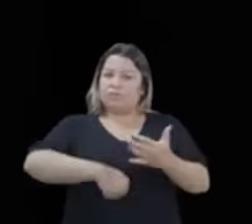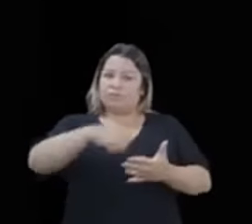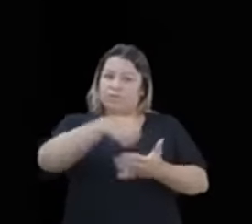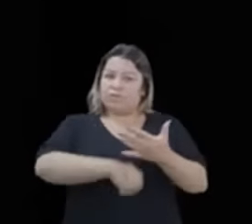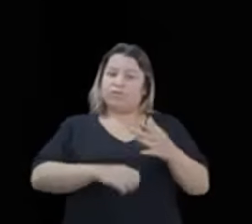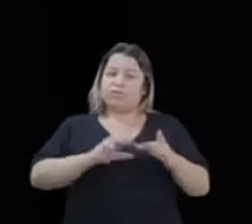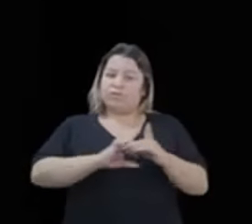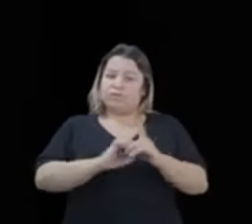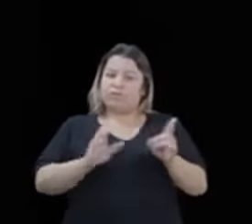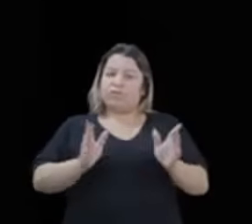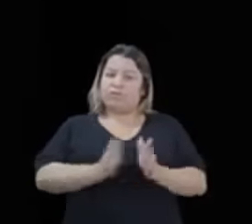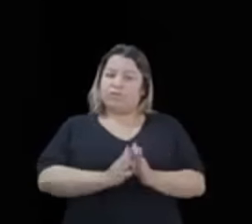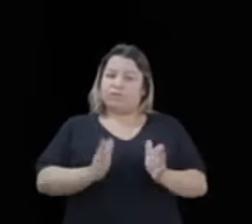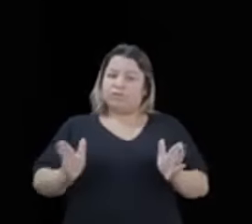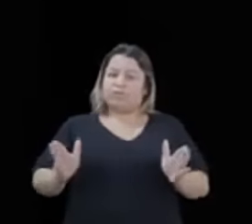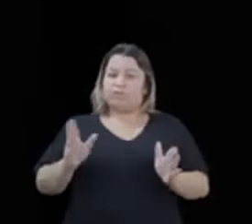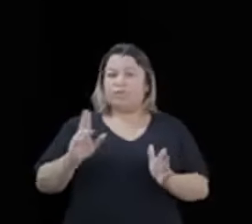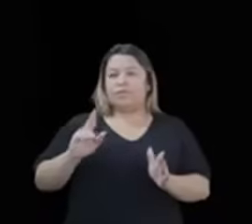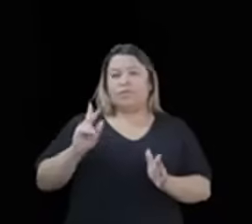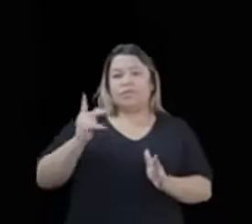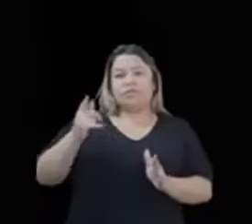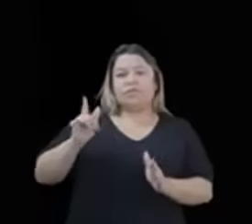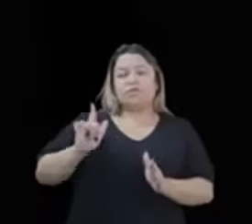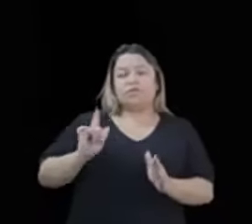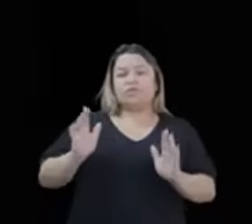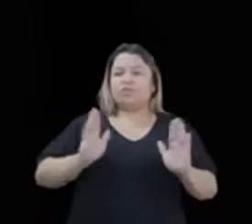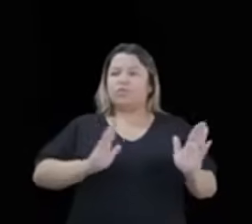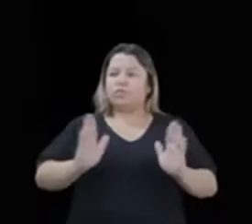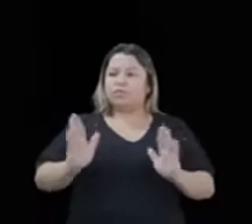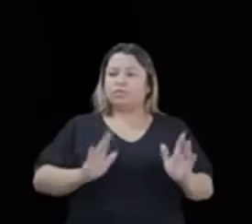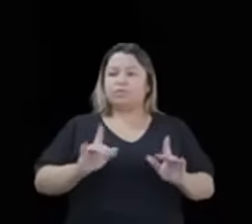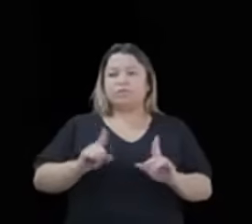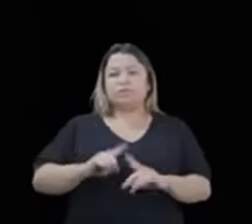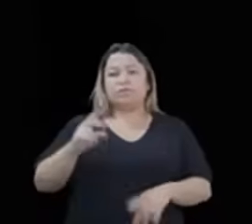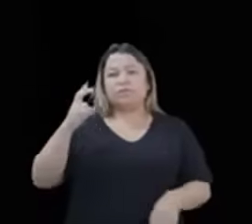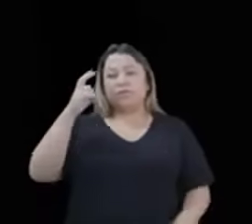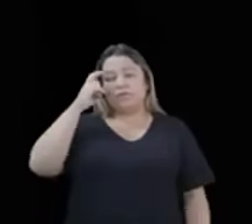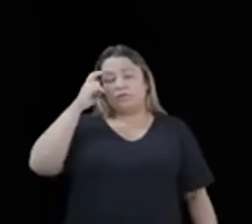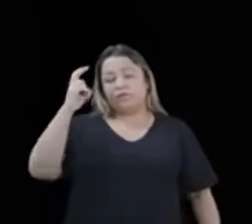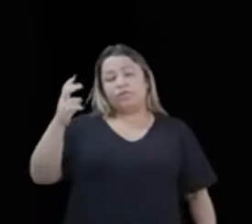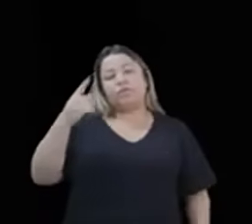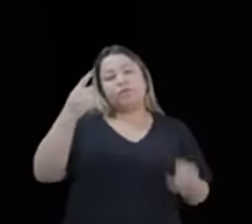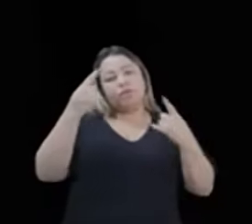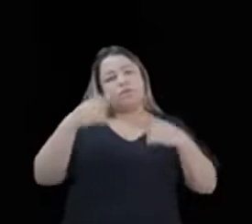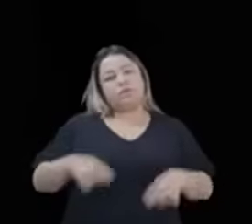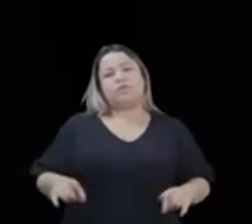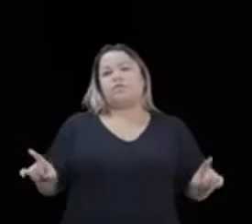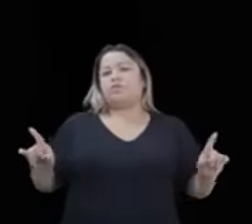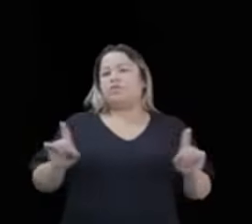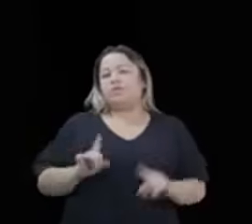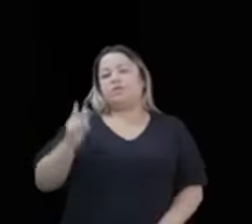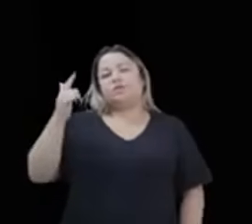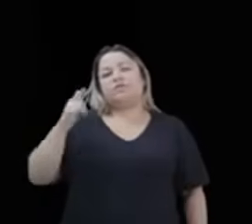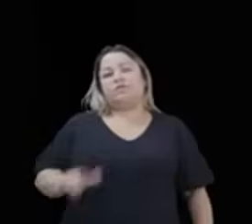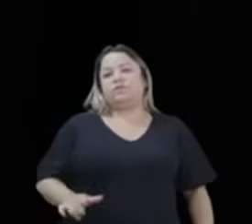meio desse processo histórico tinha um gênio da política brasileira, esse cenário não vai se